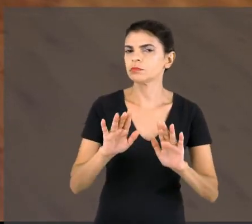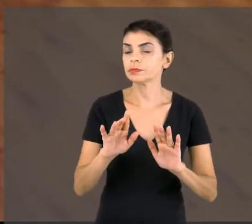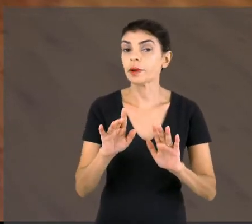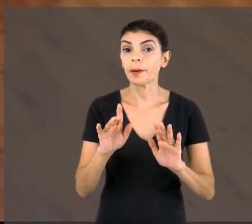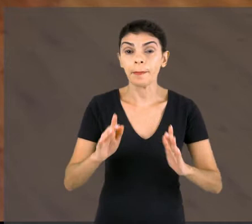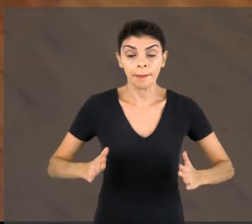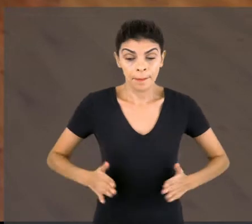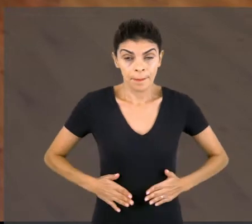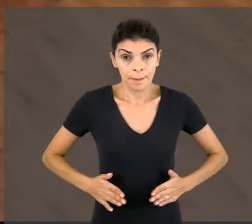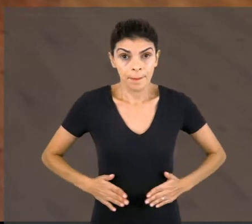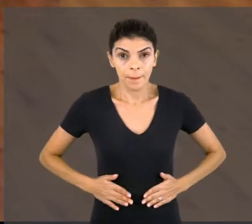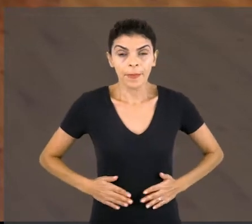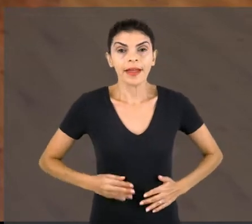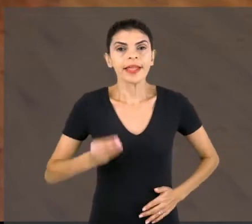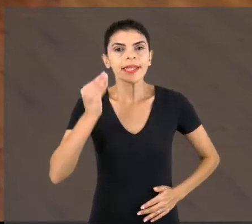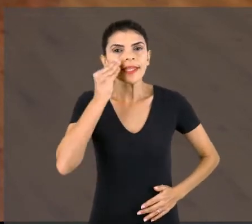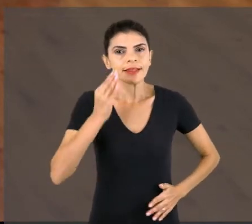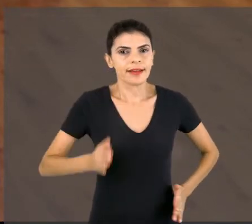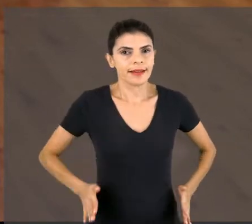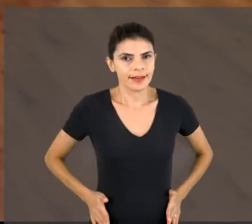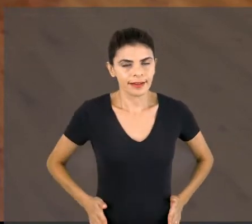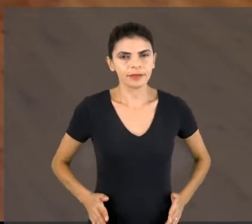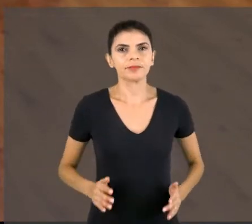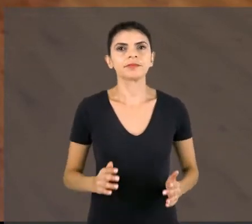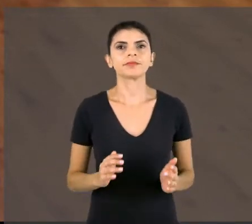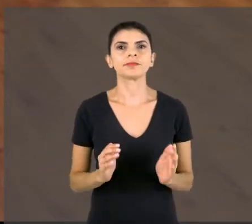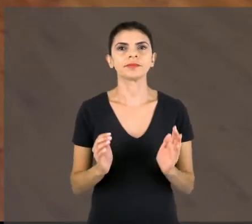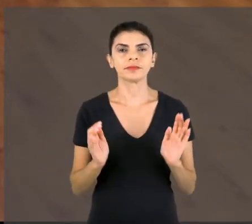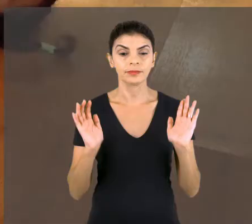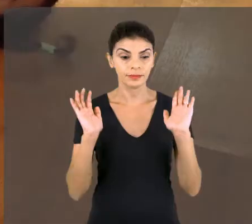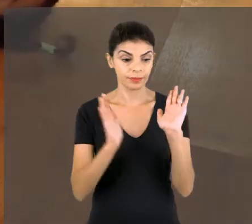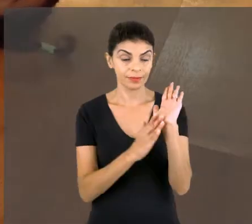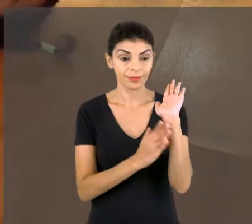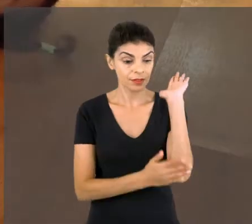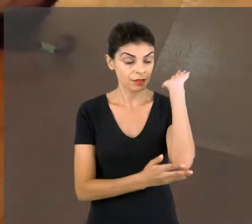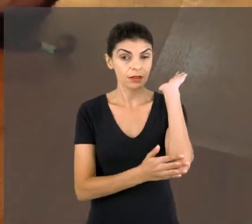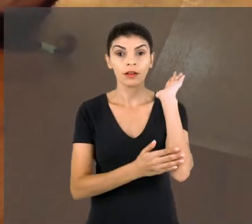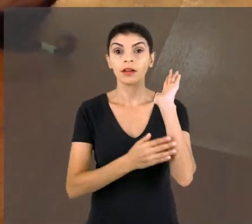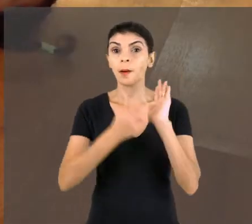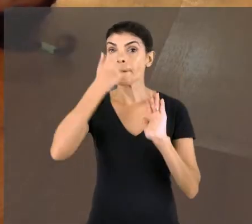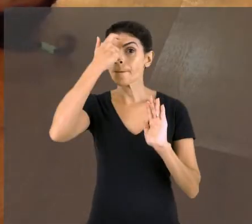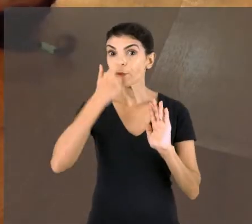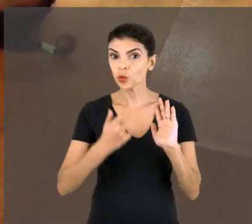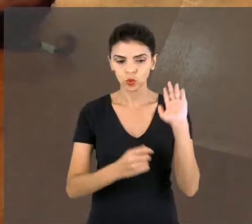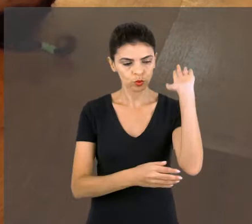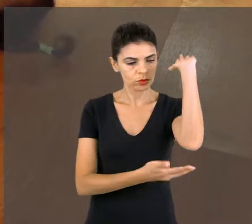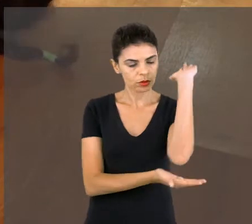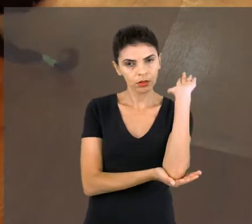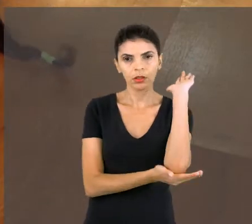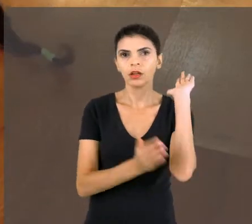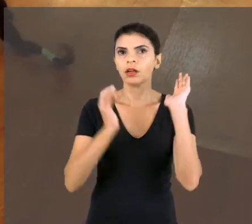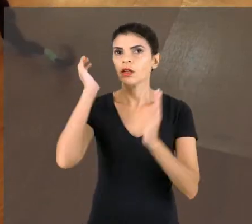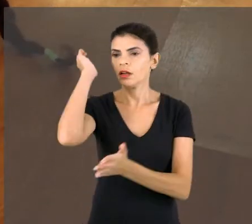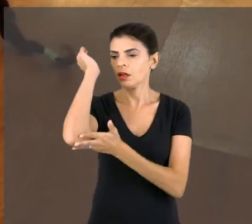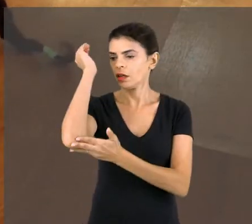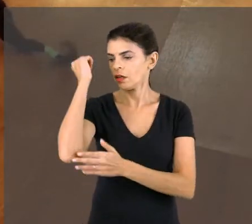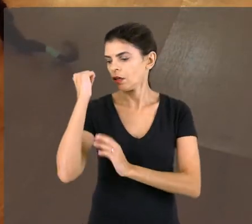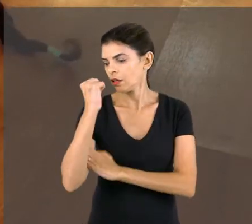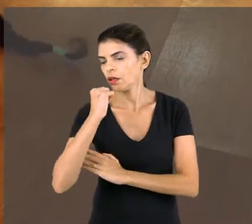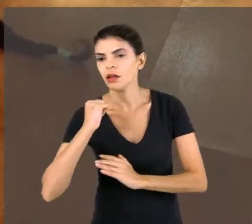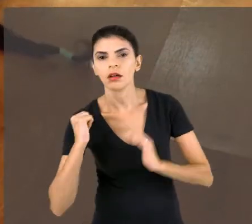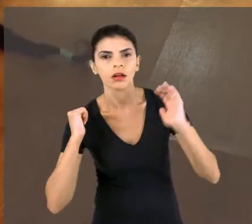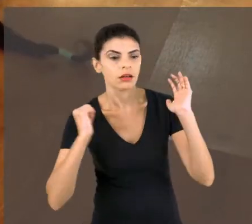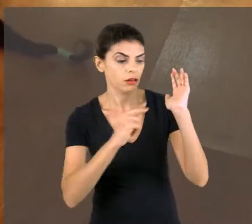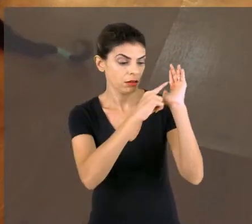dor. Eu ativo o abdômen querendo aproximar a lombar do chão. Uma boa postura de braços aqui é pensar que o